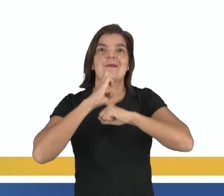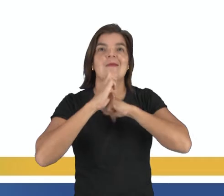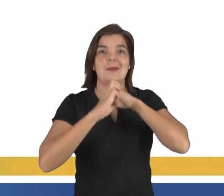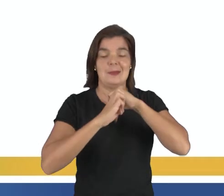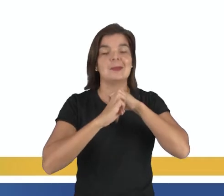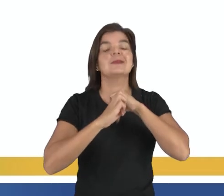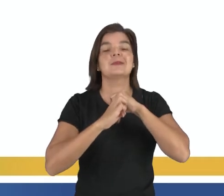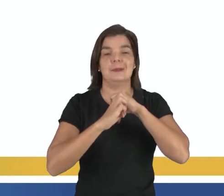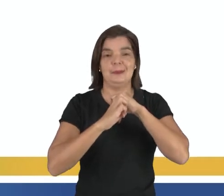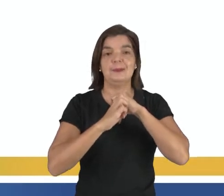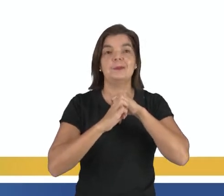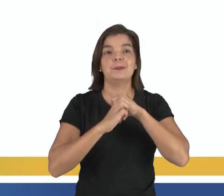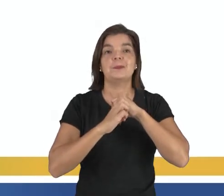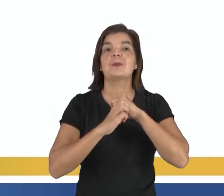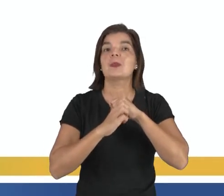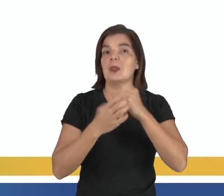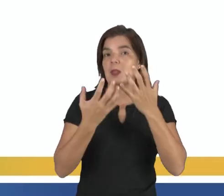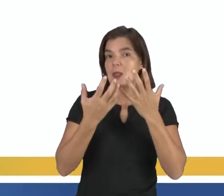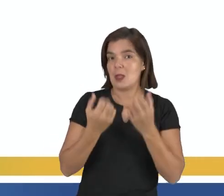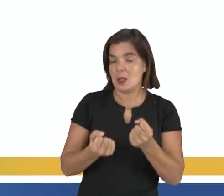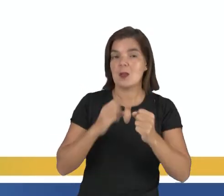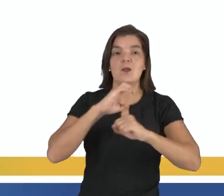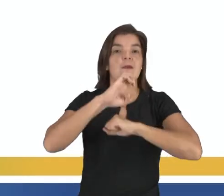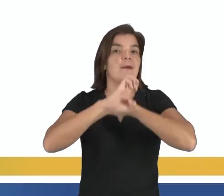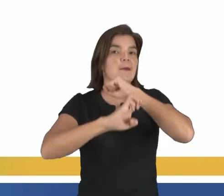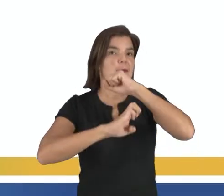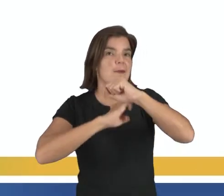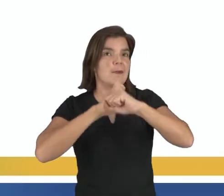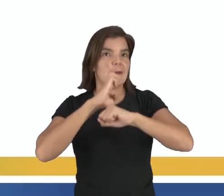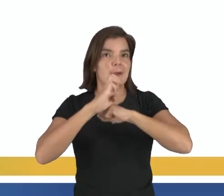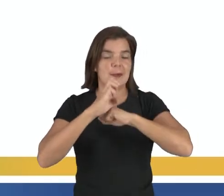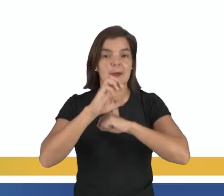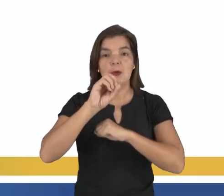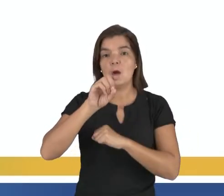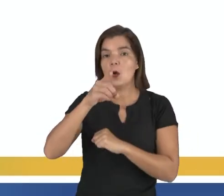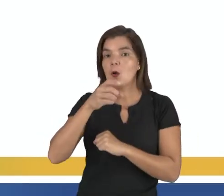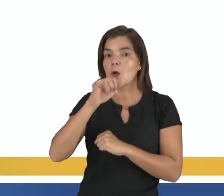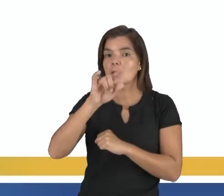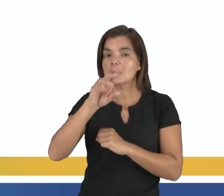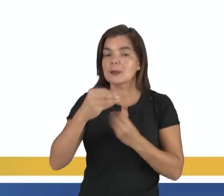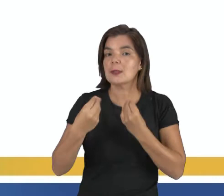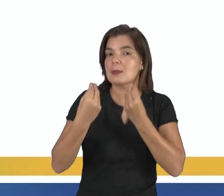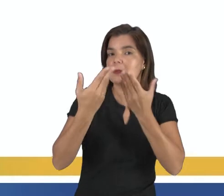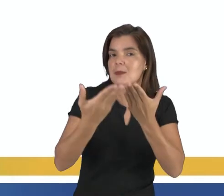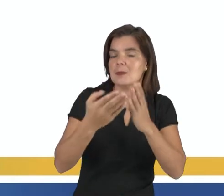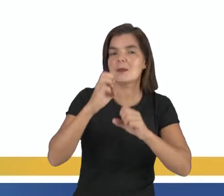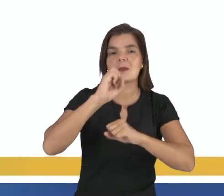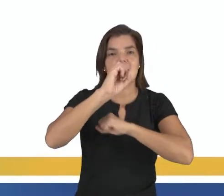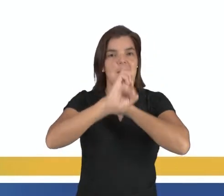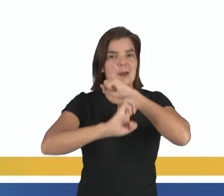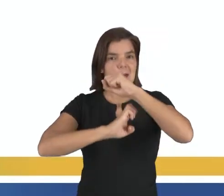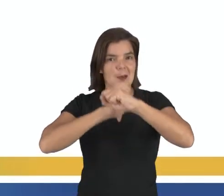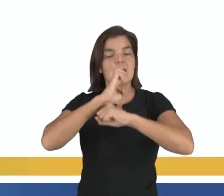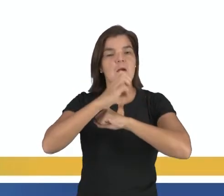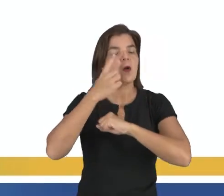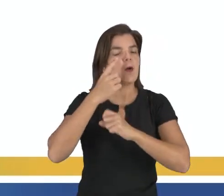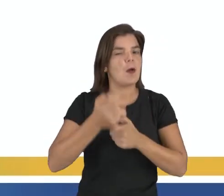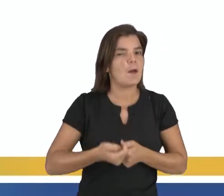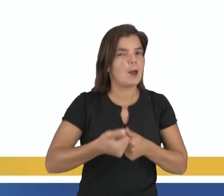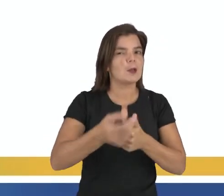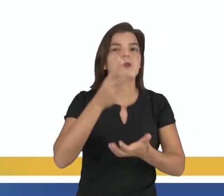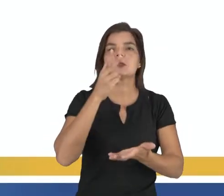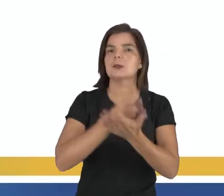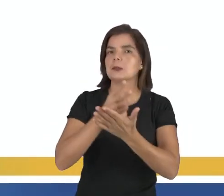Então, redução, receber elétrons. Oxidar, dar elétrons. Então, isso aqui pode ser uma dica para você